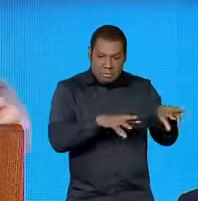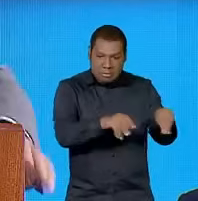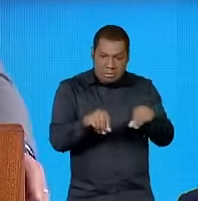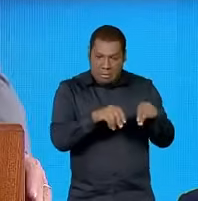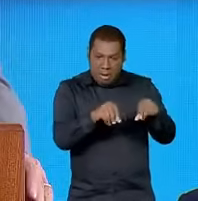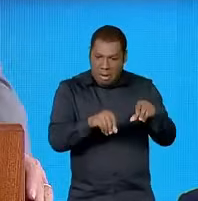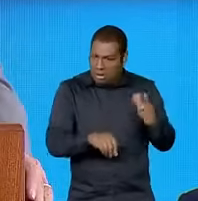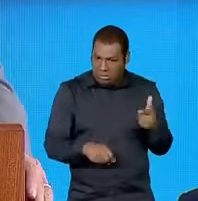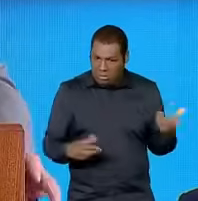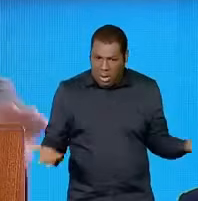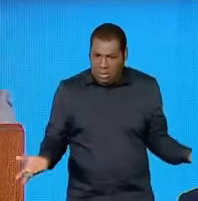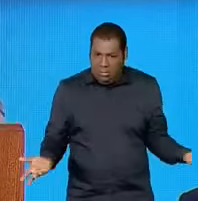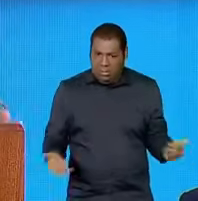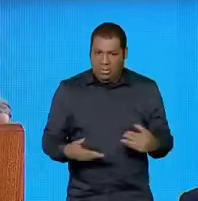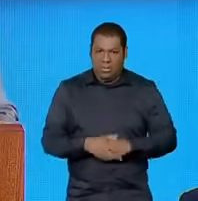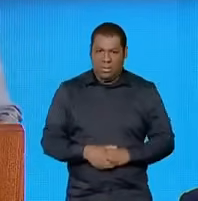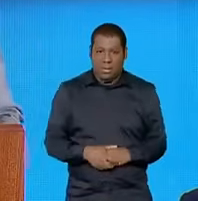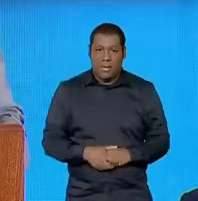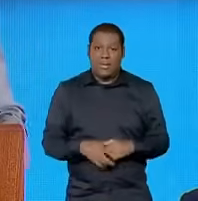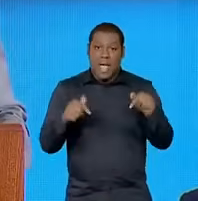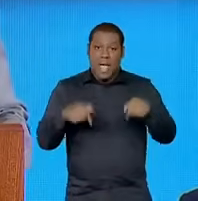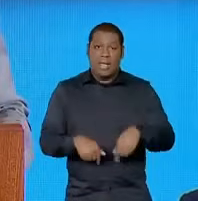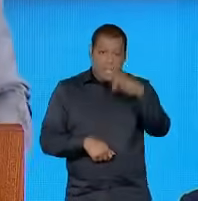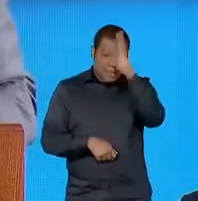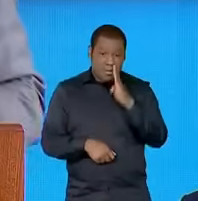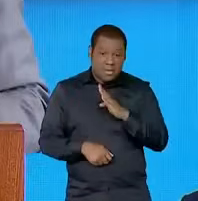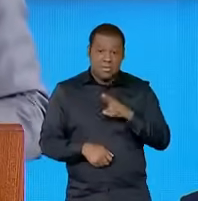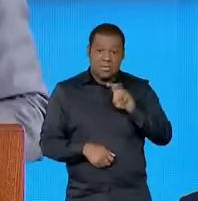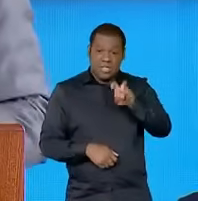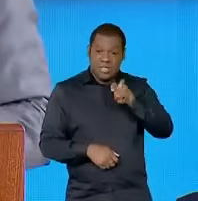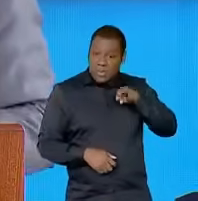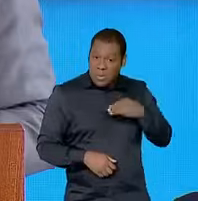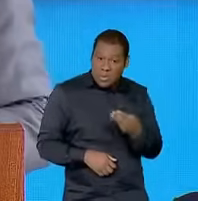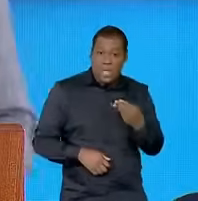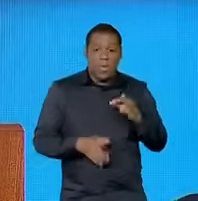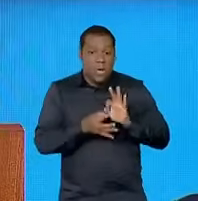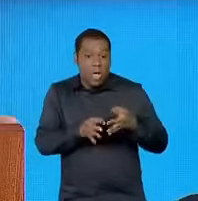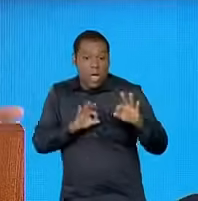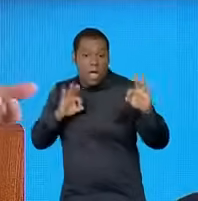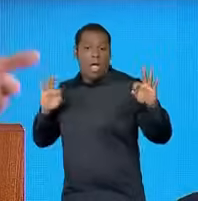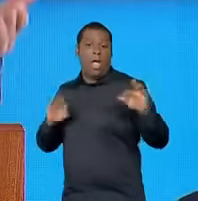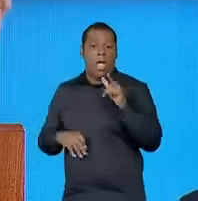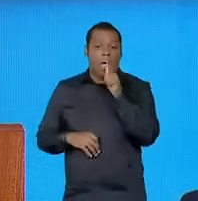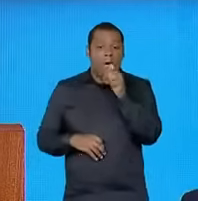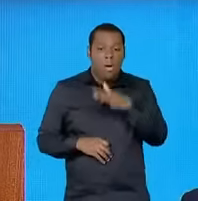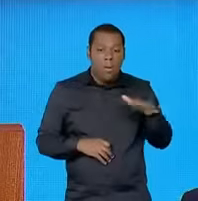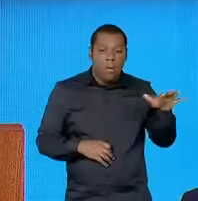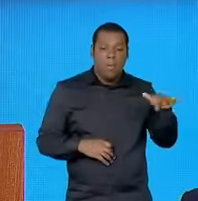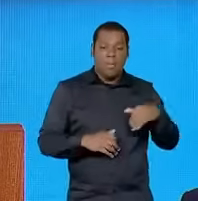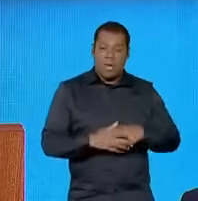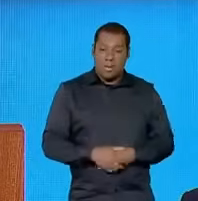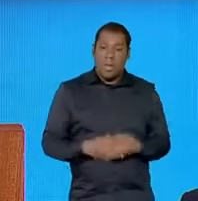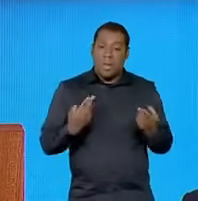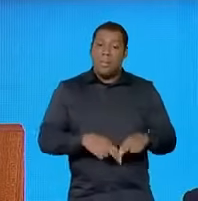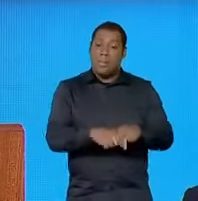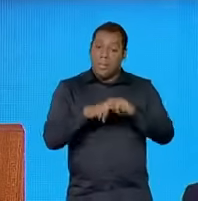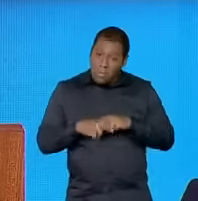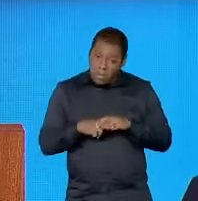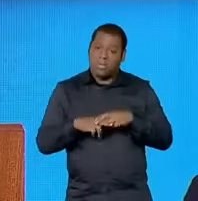sabe, quadrados que nós temos conta. Nós temos um mundo. E por que que a gente não pode ter o Ministério da